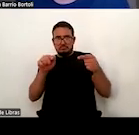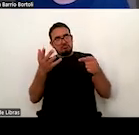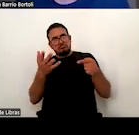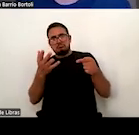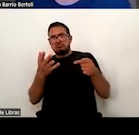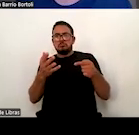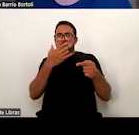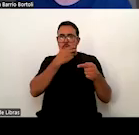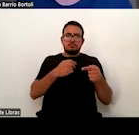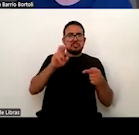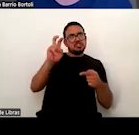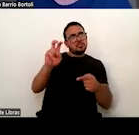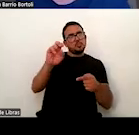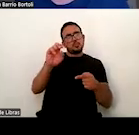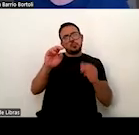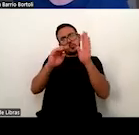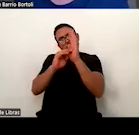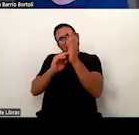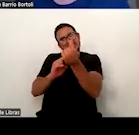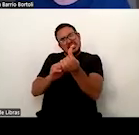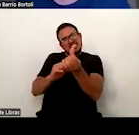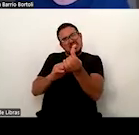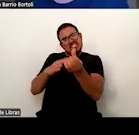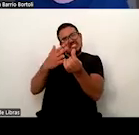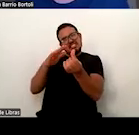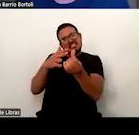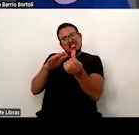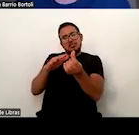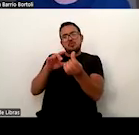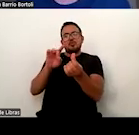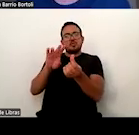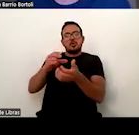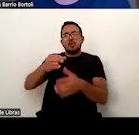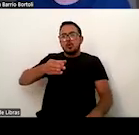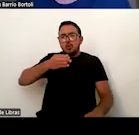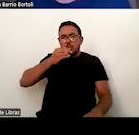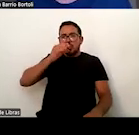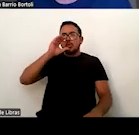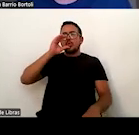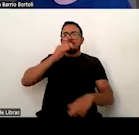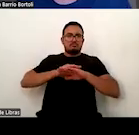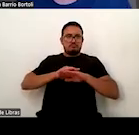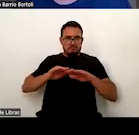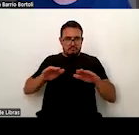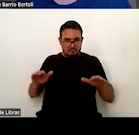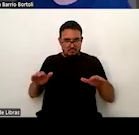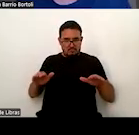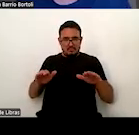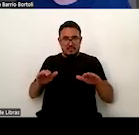uma quantidade mais ou menos segura de bebida alcoólica, mas que isso já aumenta o risco. E tentar evitar